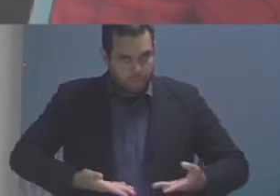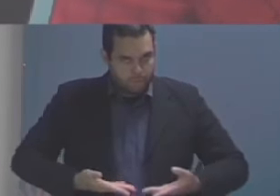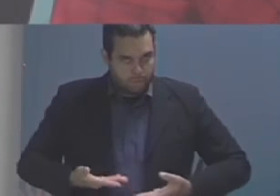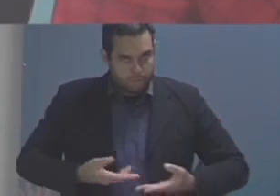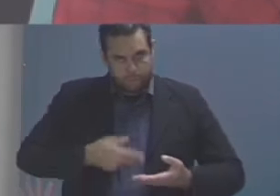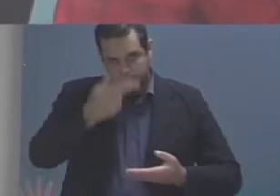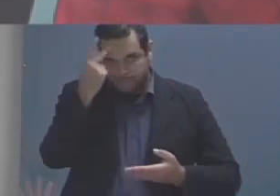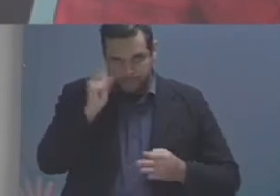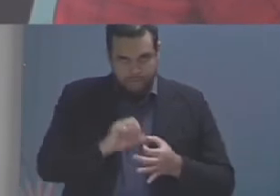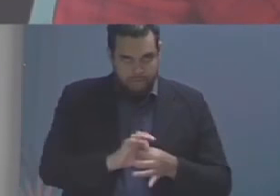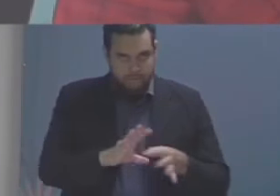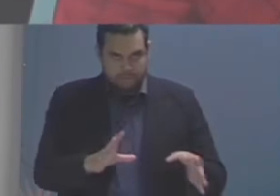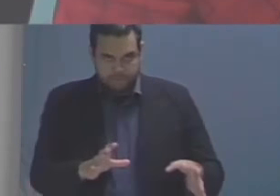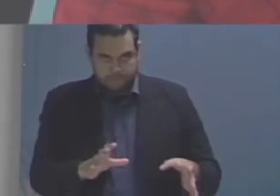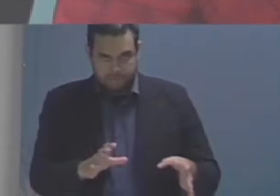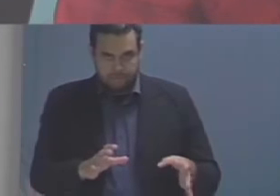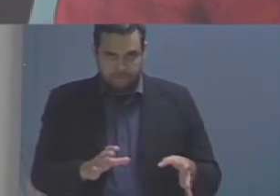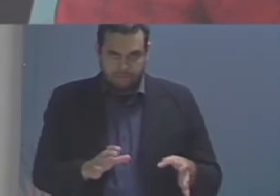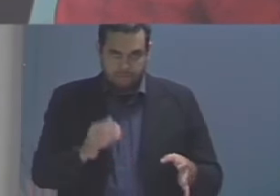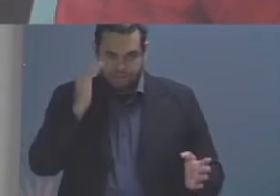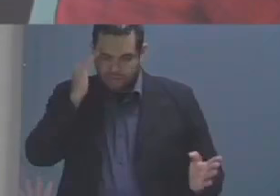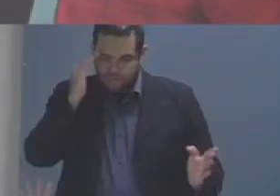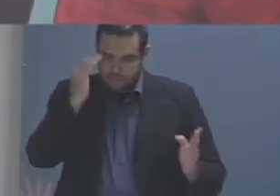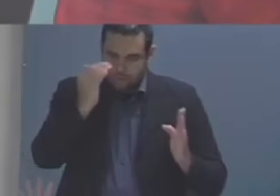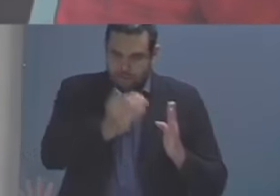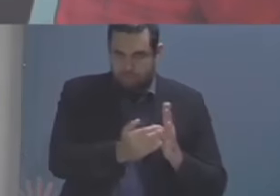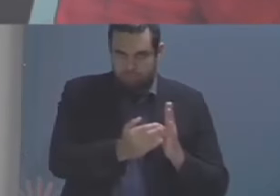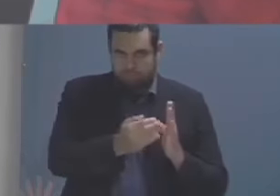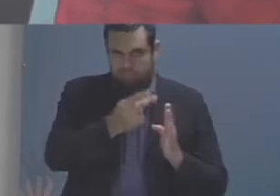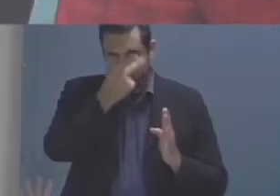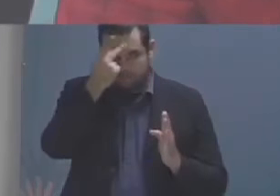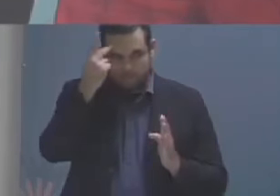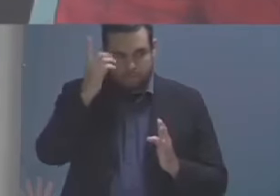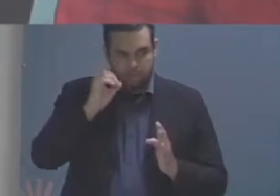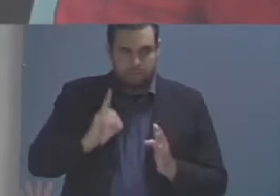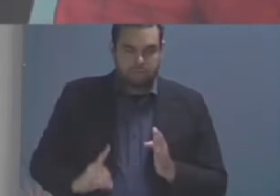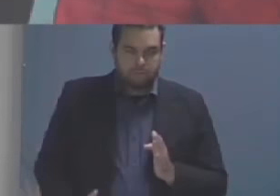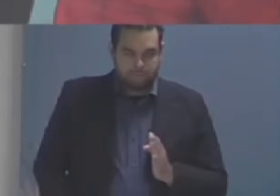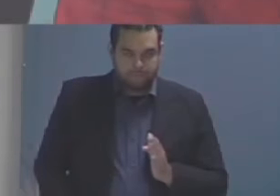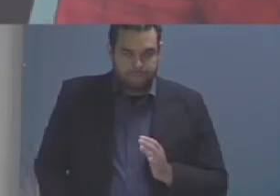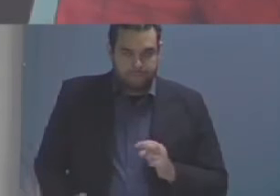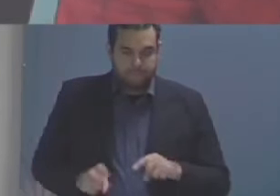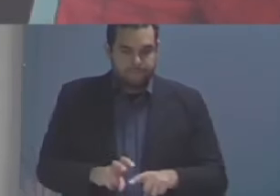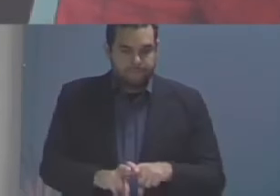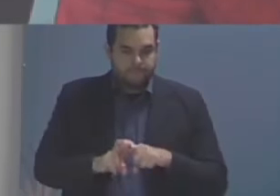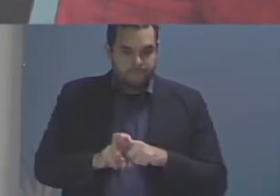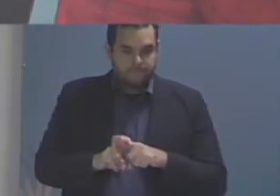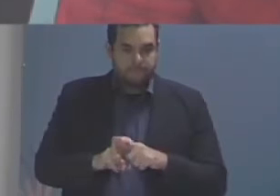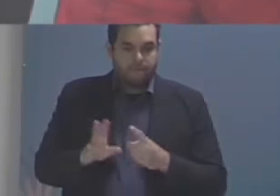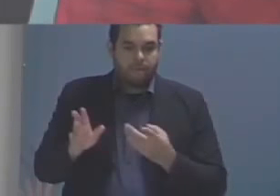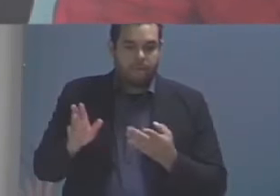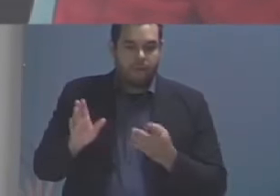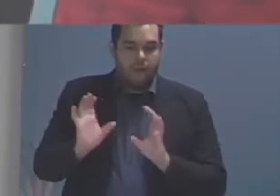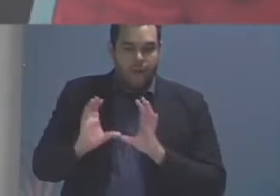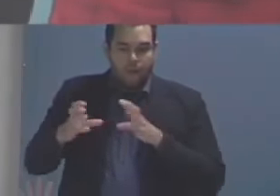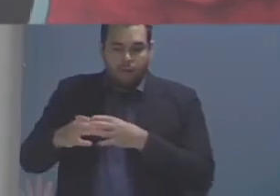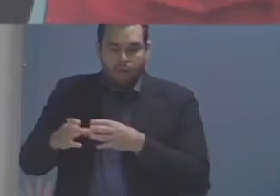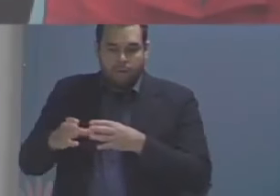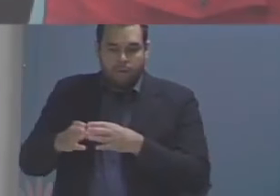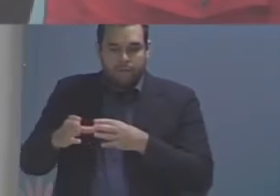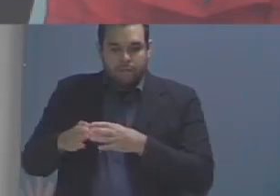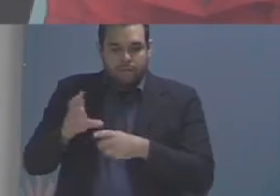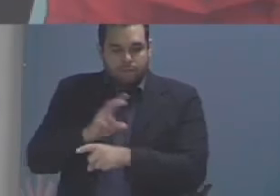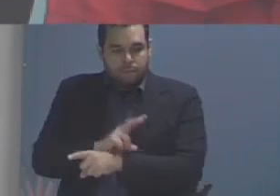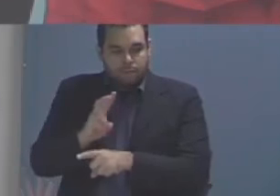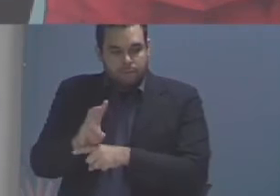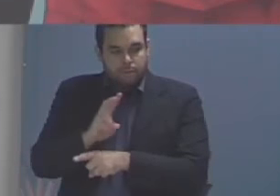com respeito radical aos direitos da pessoa humana. Nós também achamos, em relação às comunidades terapêuticas,